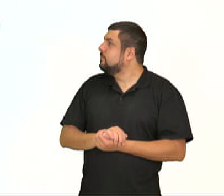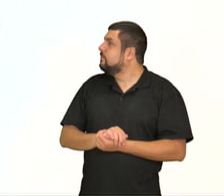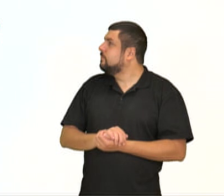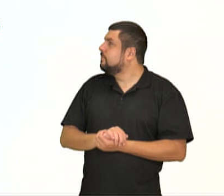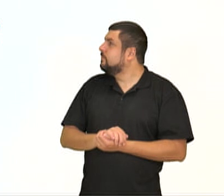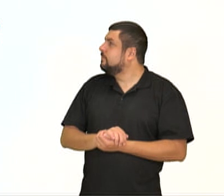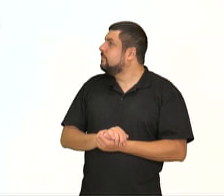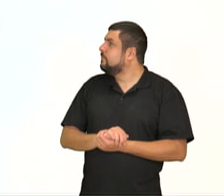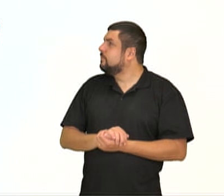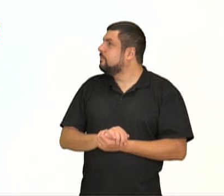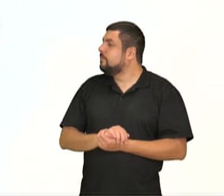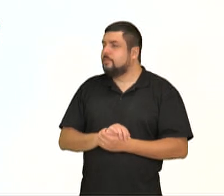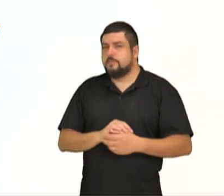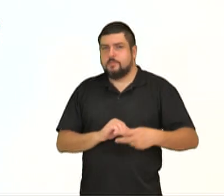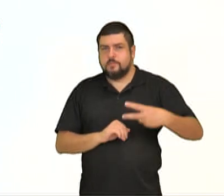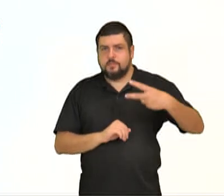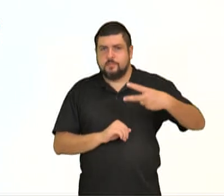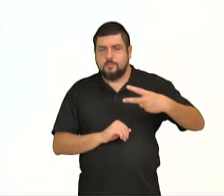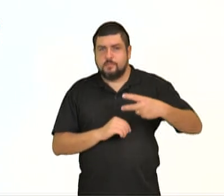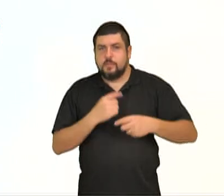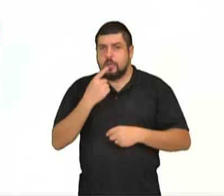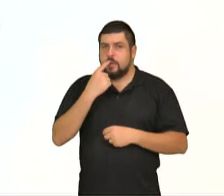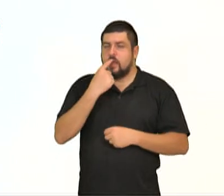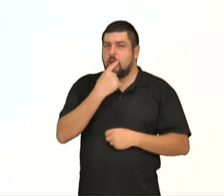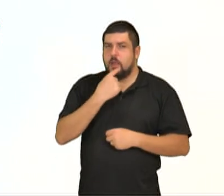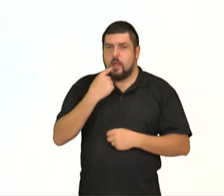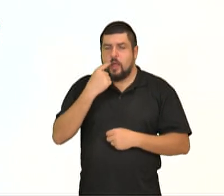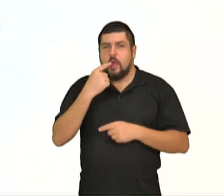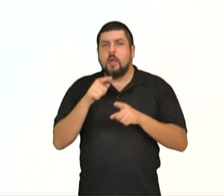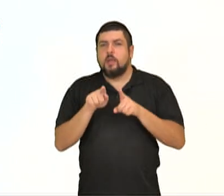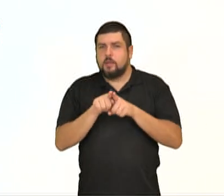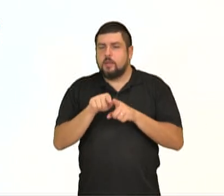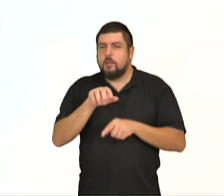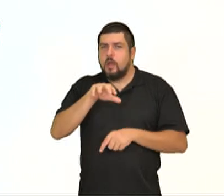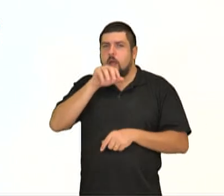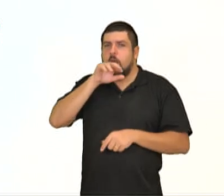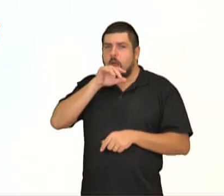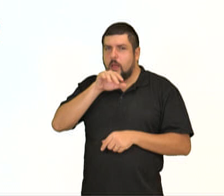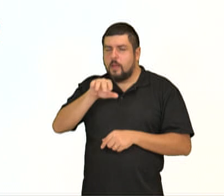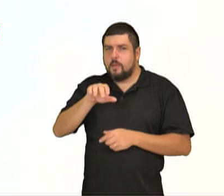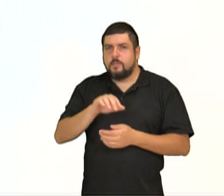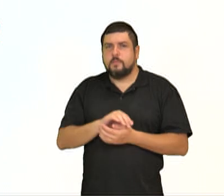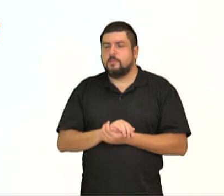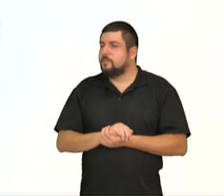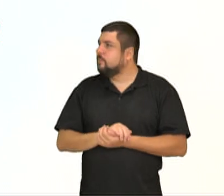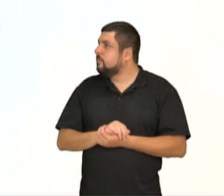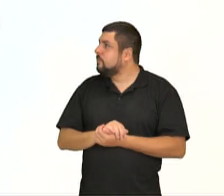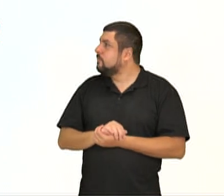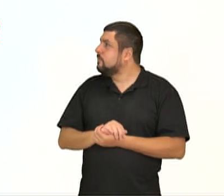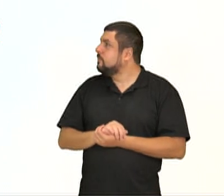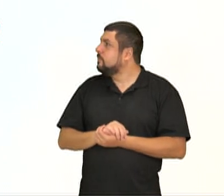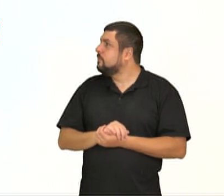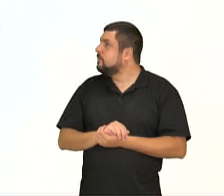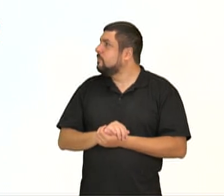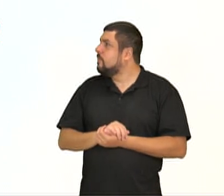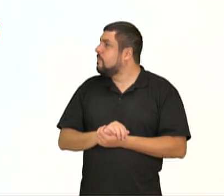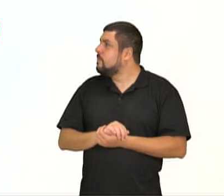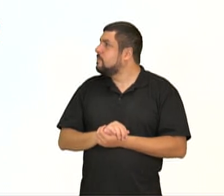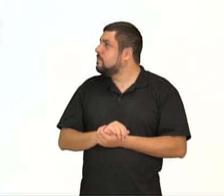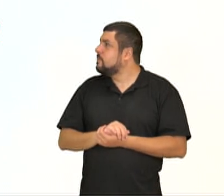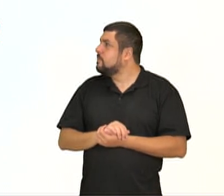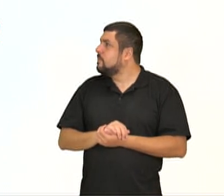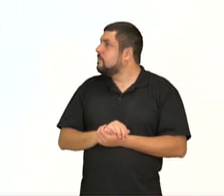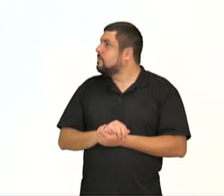que sim, também faz parte da respiração. A estrutura 3, esse tubo é